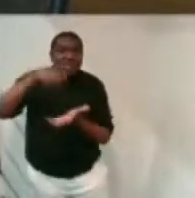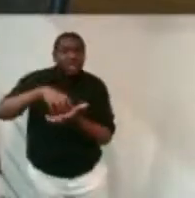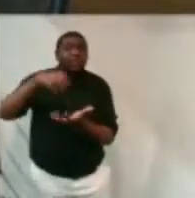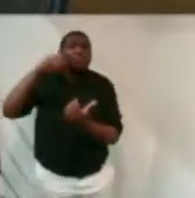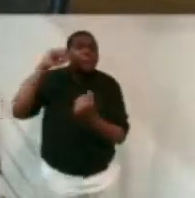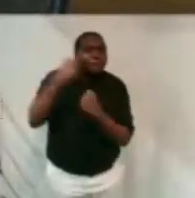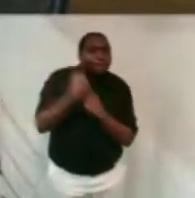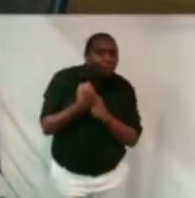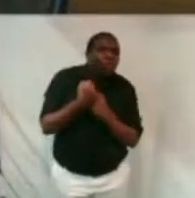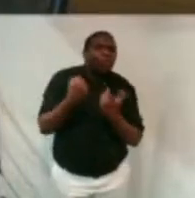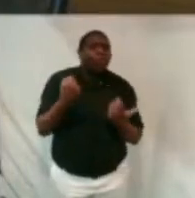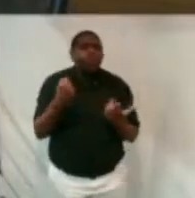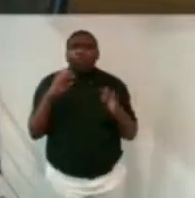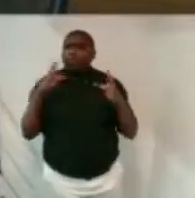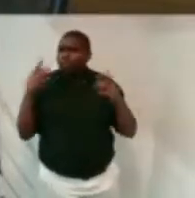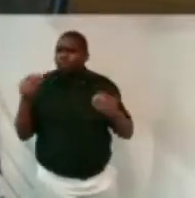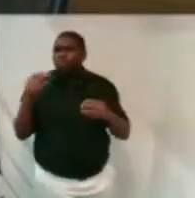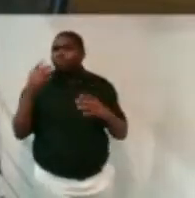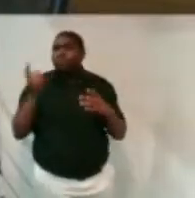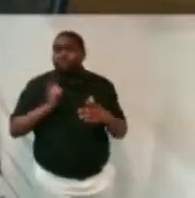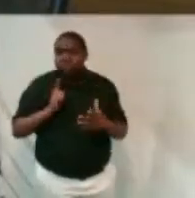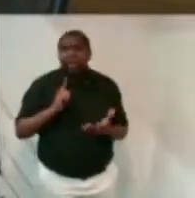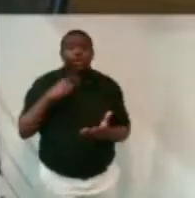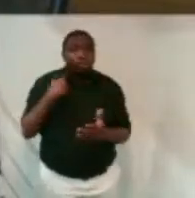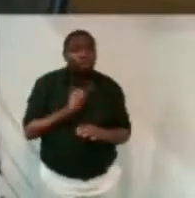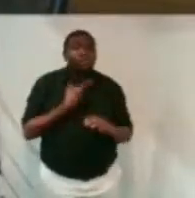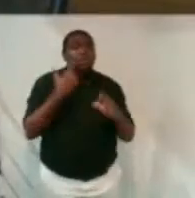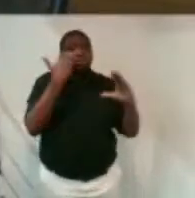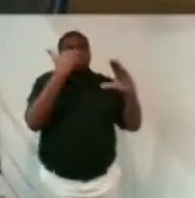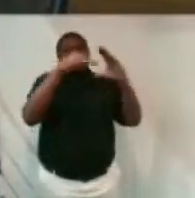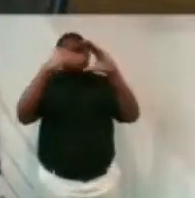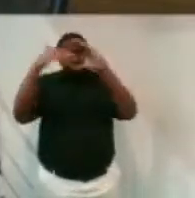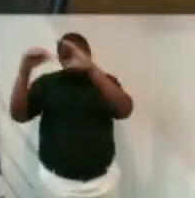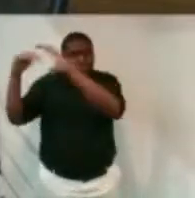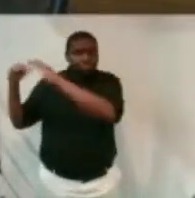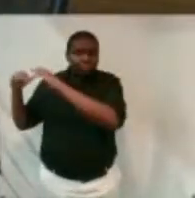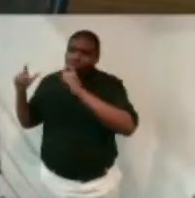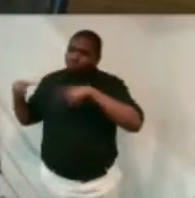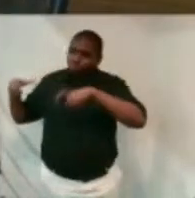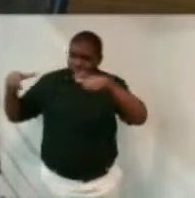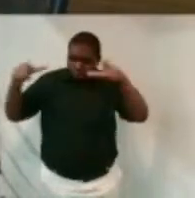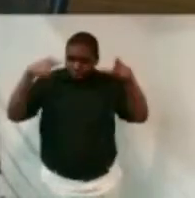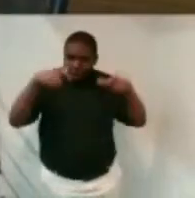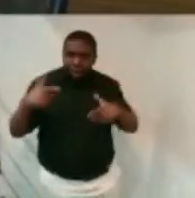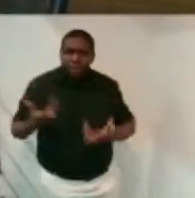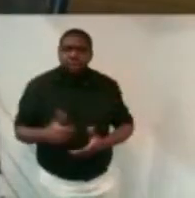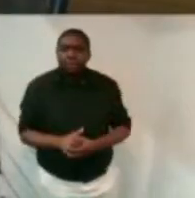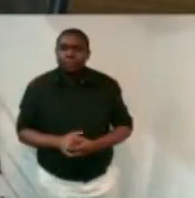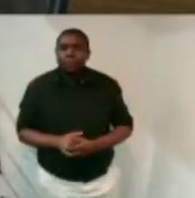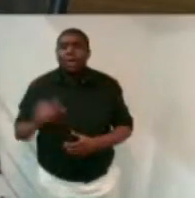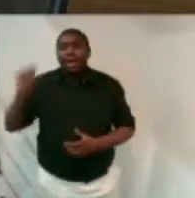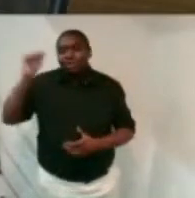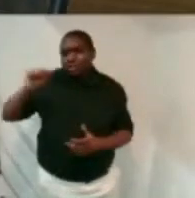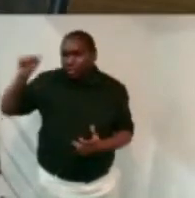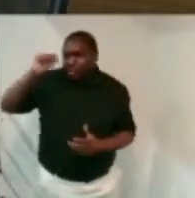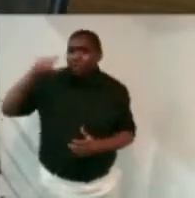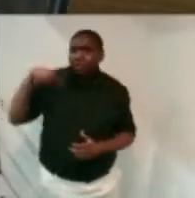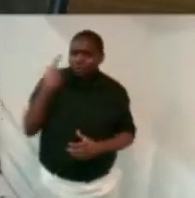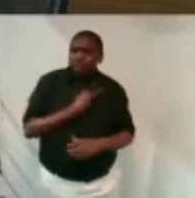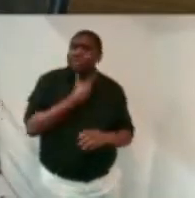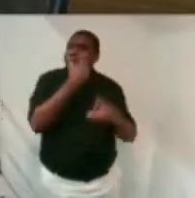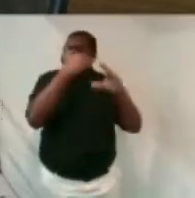apoio, nós faremos a distribuição física, mandaremos corregedorias, associações, nós vamos